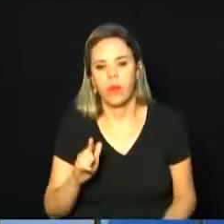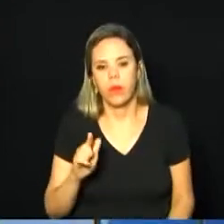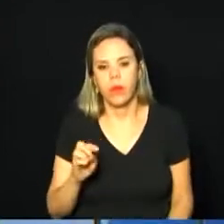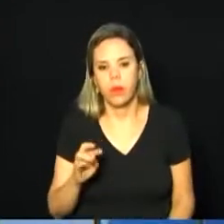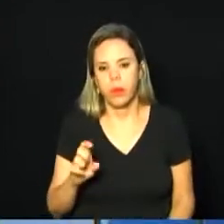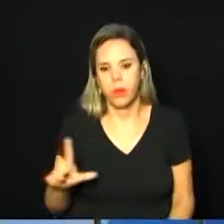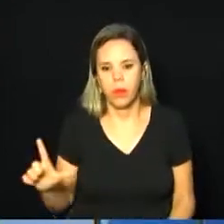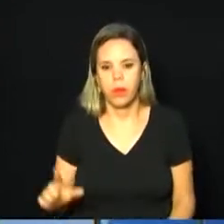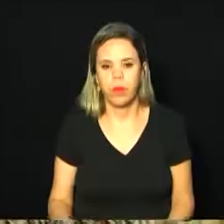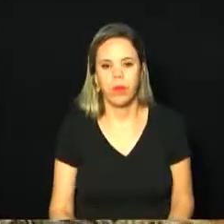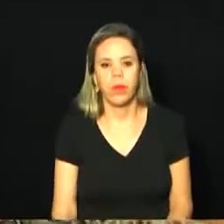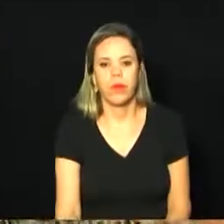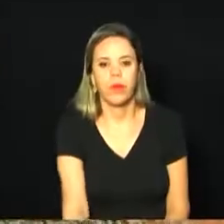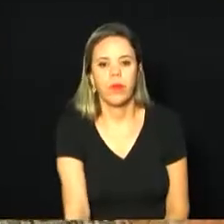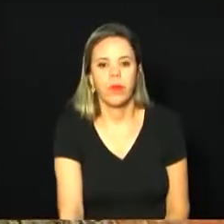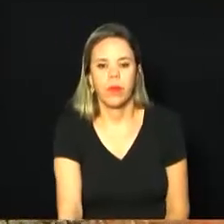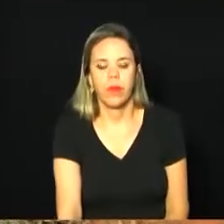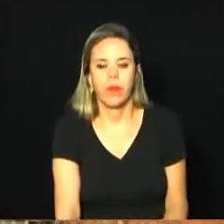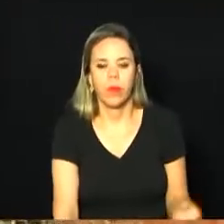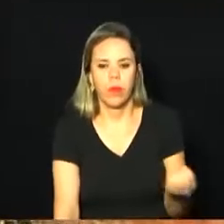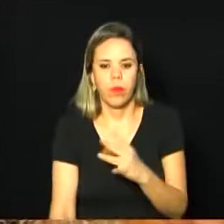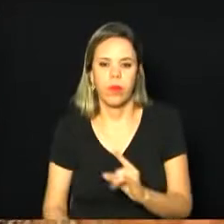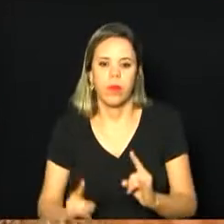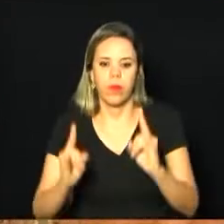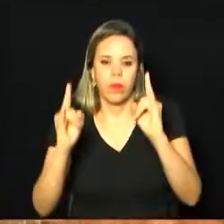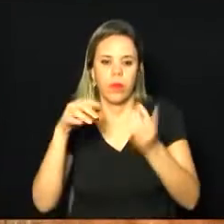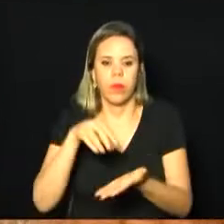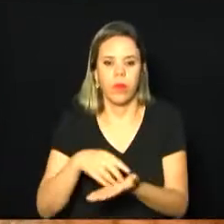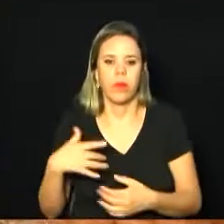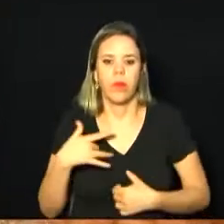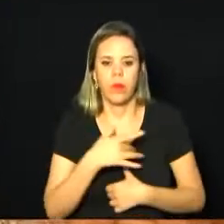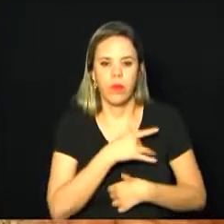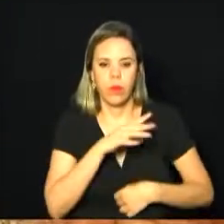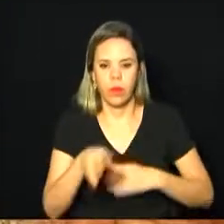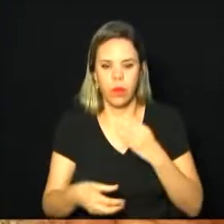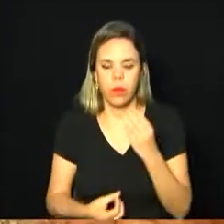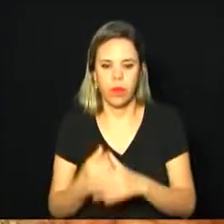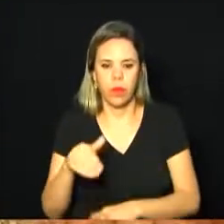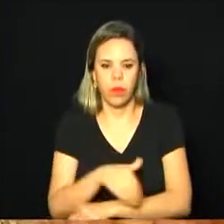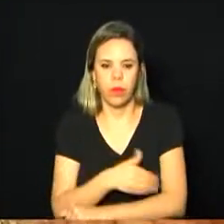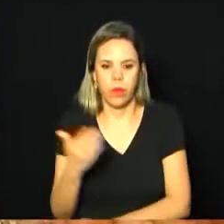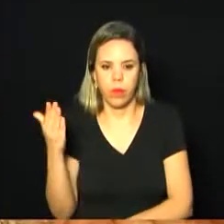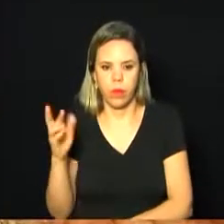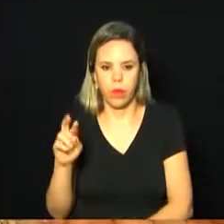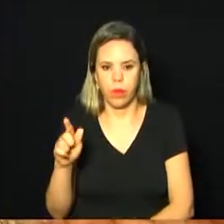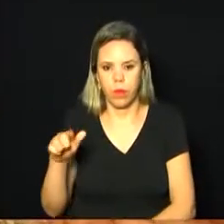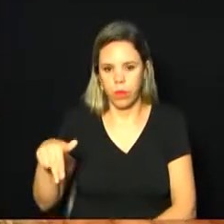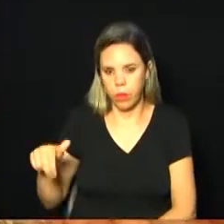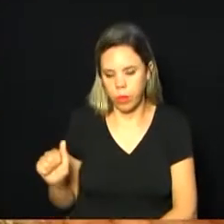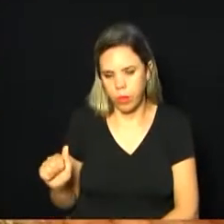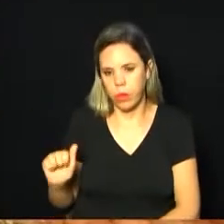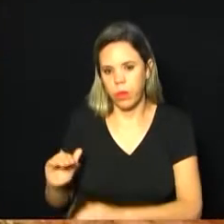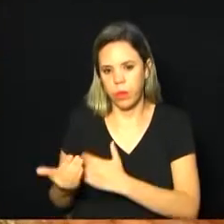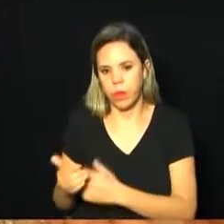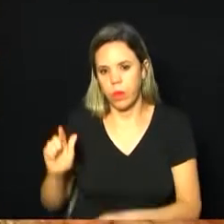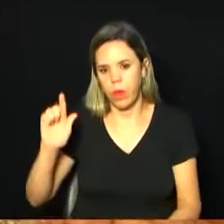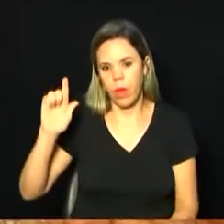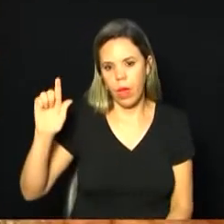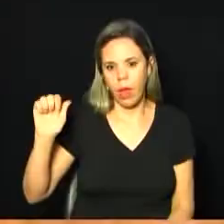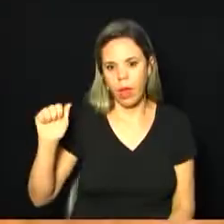Gabriel é o novo prédio do Centro de Saúde será instalado na Rua Regina Nogueira no Jardim São Gabriel